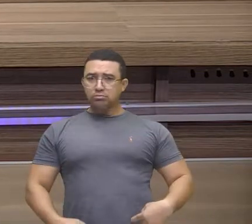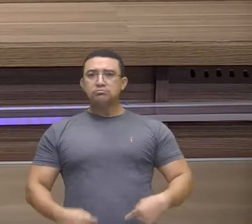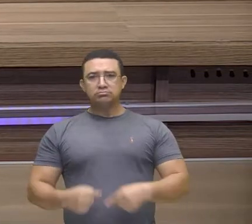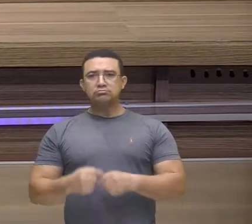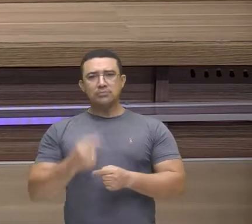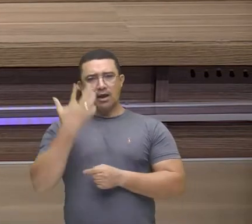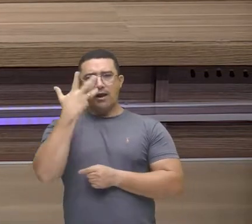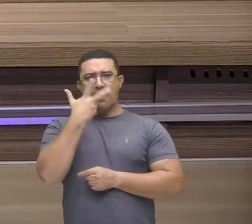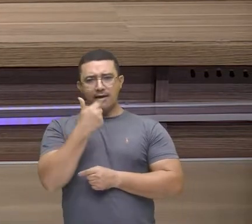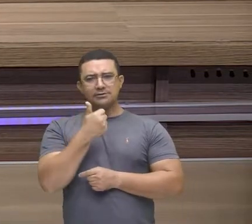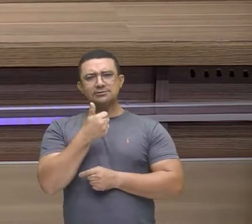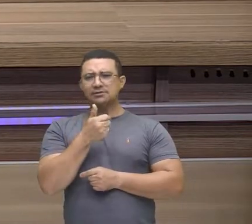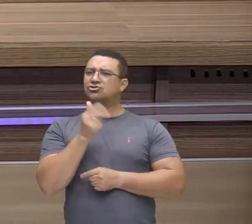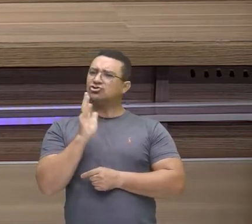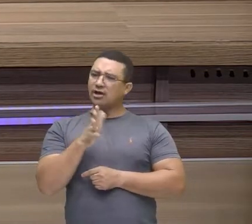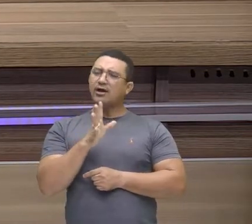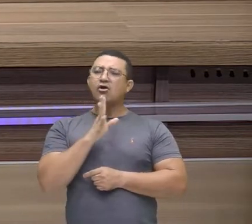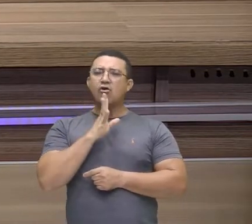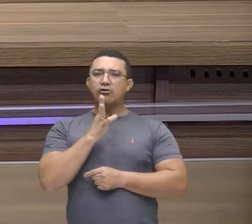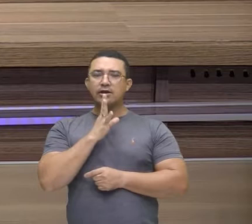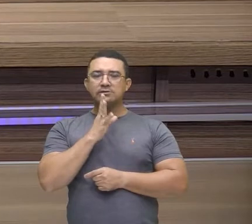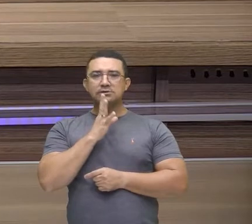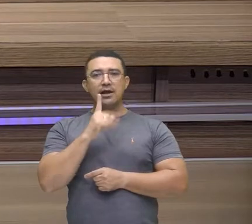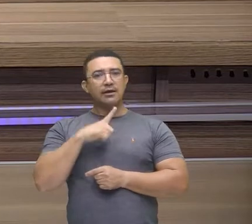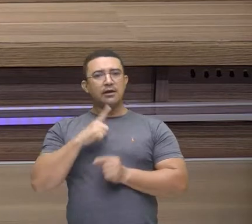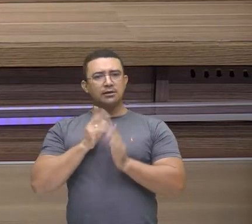acontecer? Ela passa por uma fase